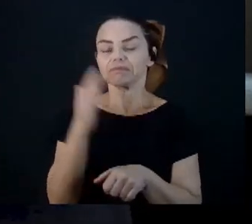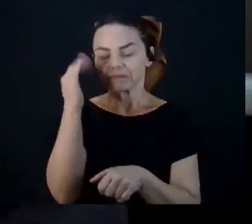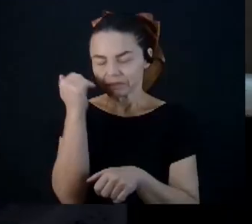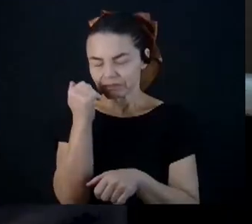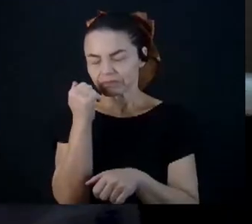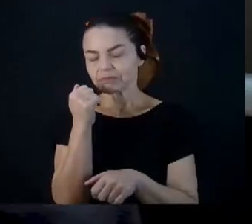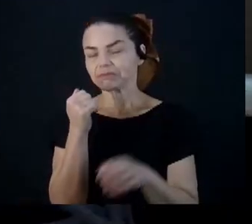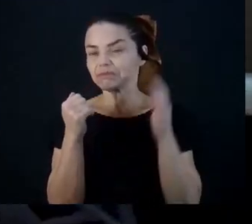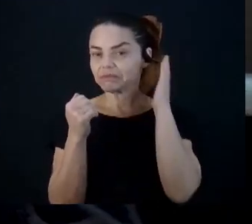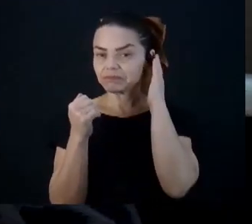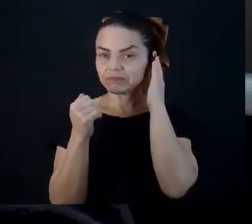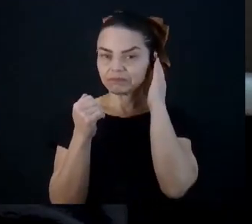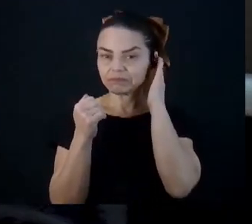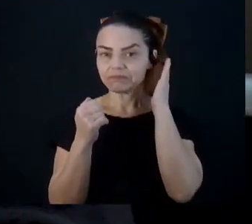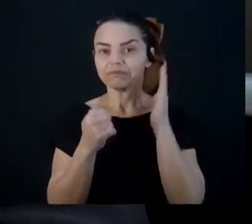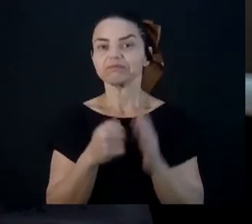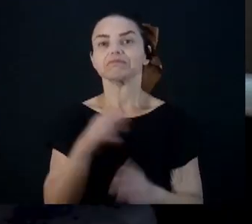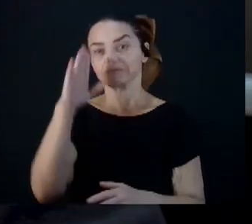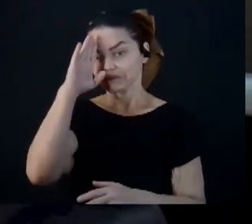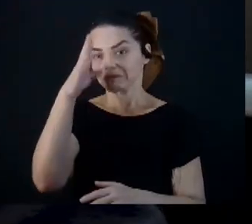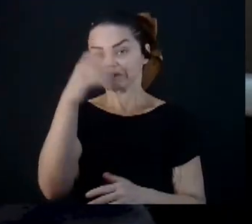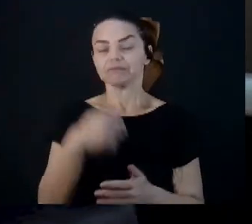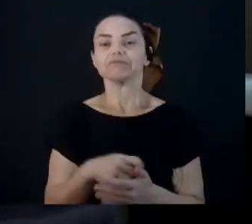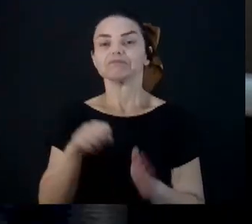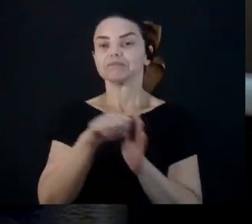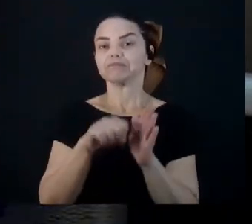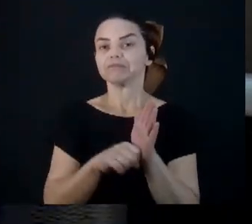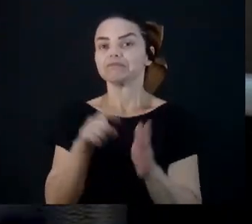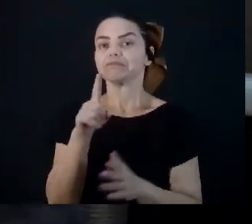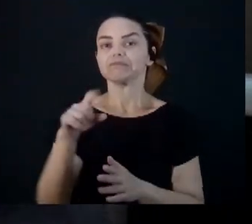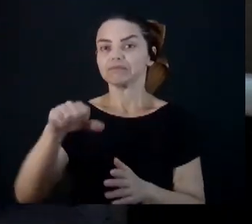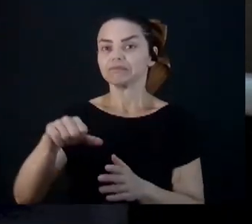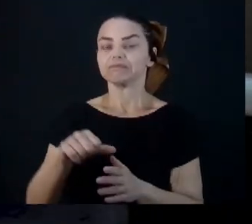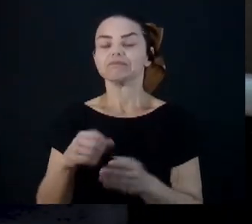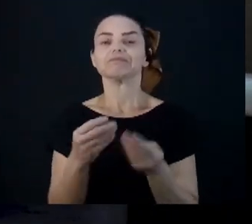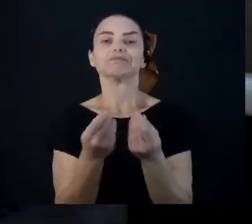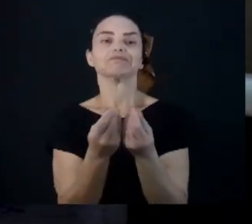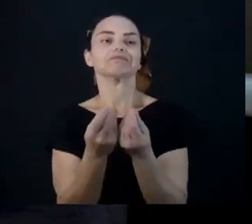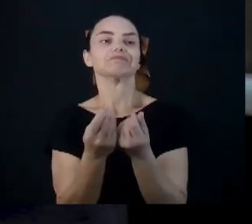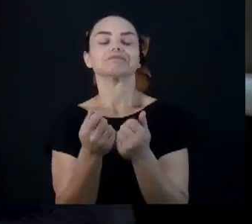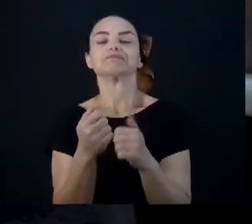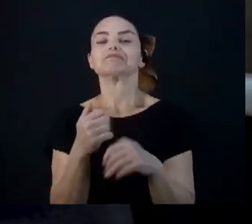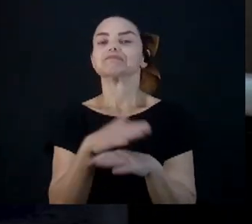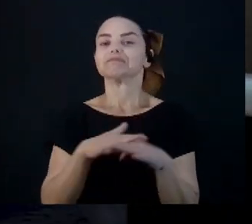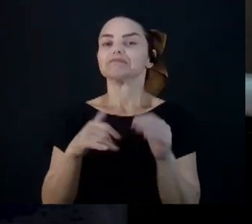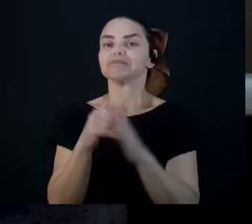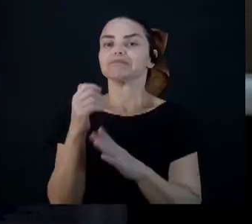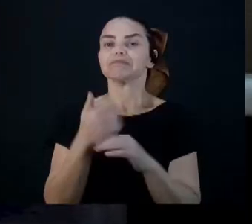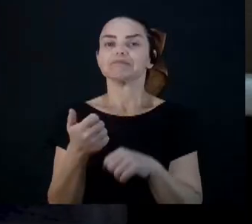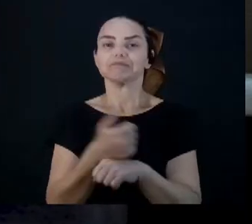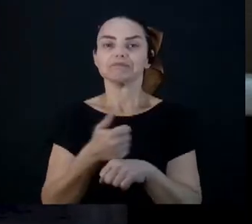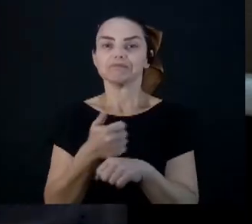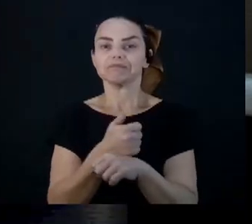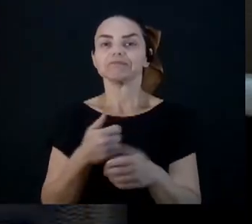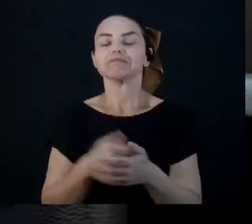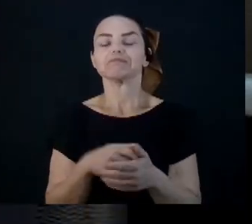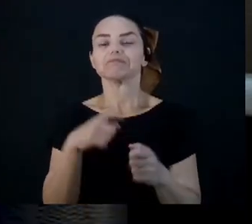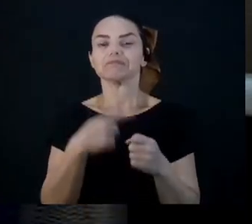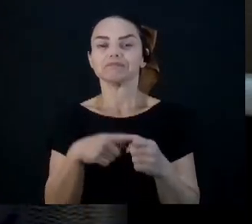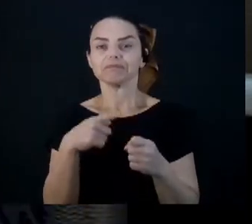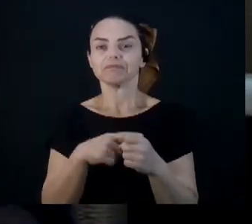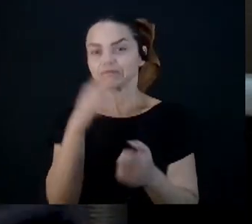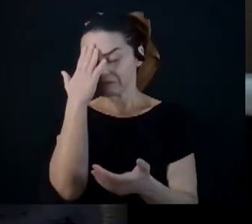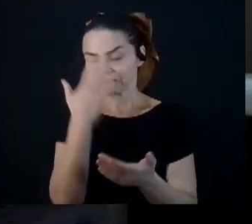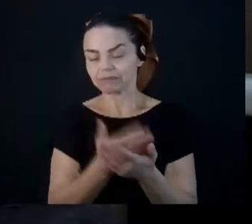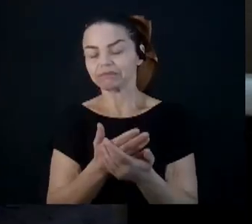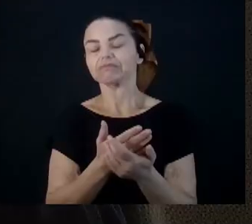que, principalmente durante o século XIX, a gente tem uma carência desses profissionais na cidade, né? Acredito que já tratamos em